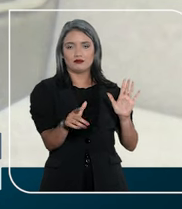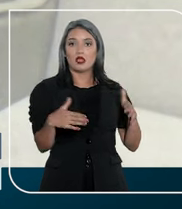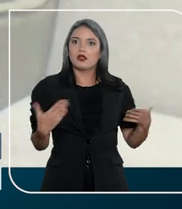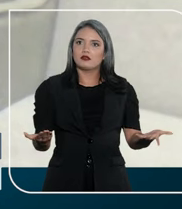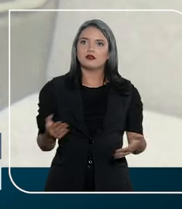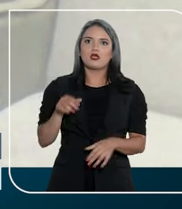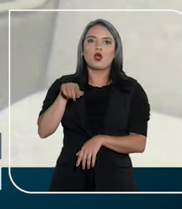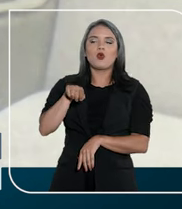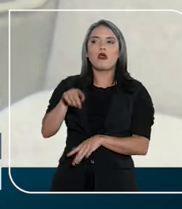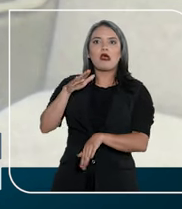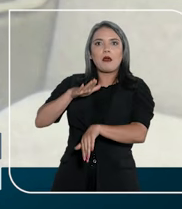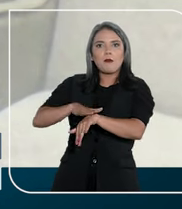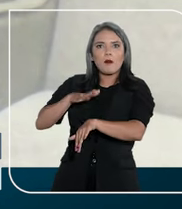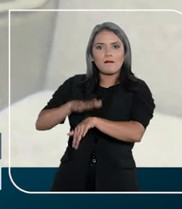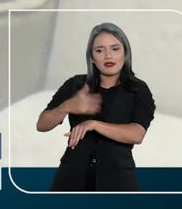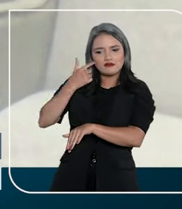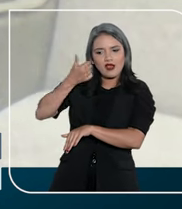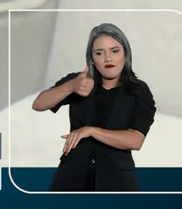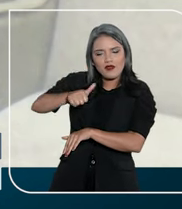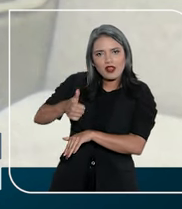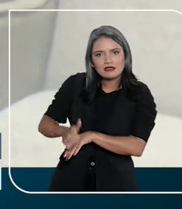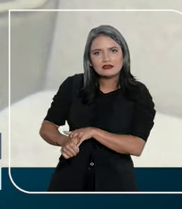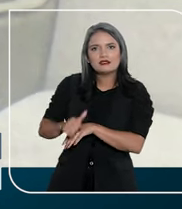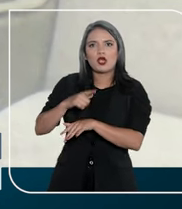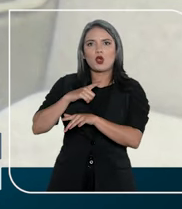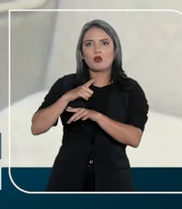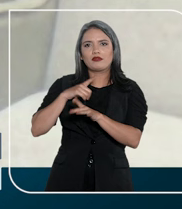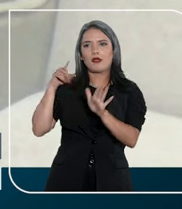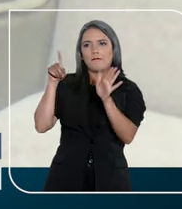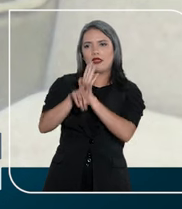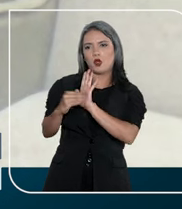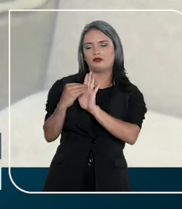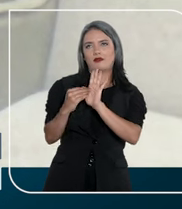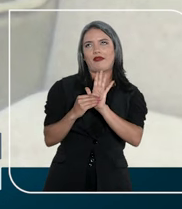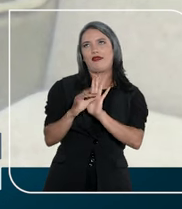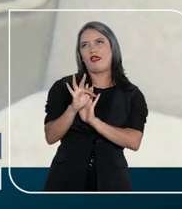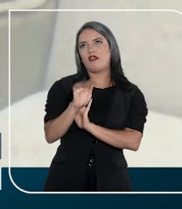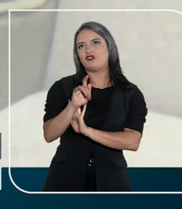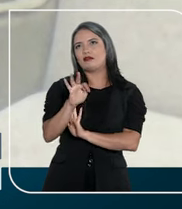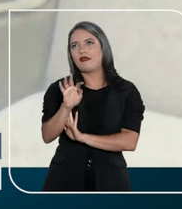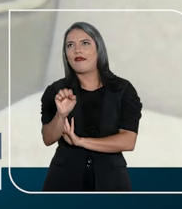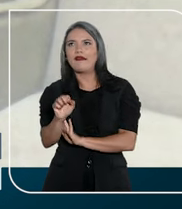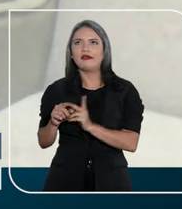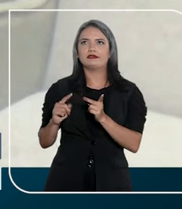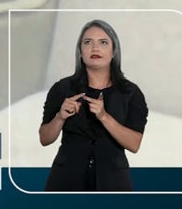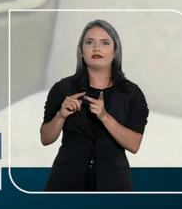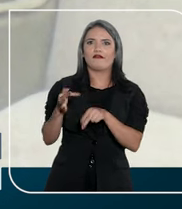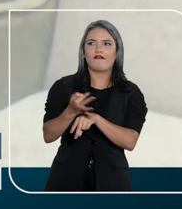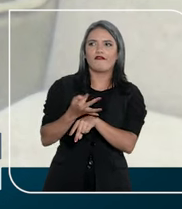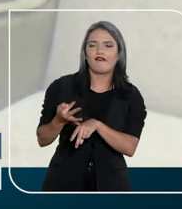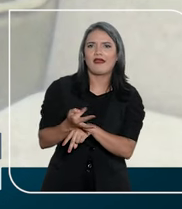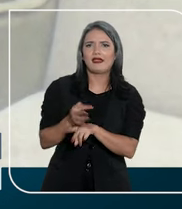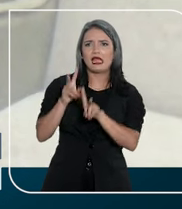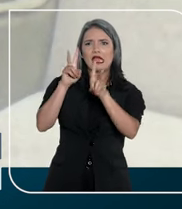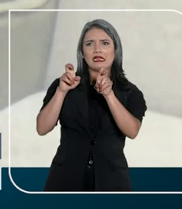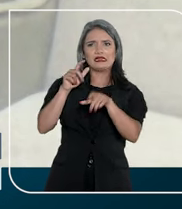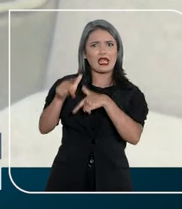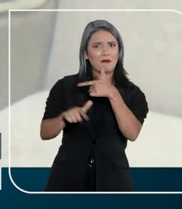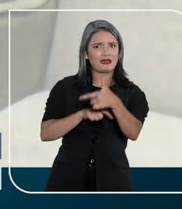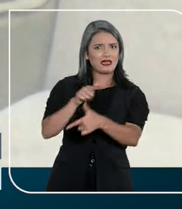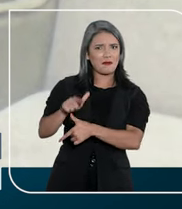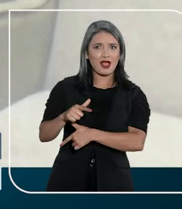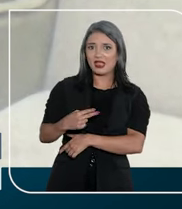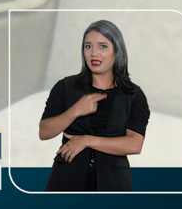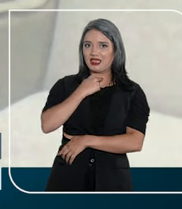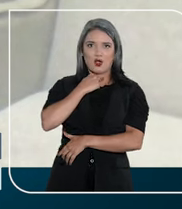possível haver a formulação de uma questão sobre FGTS, sobre férias, sobre dispensa